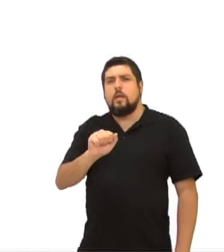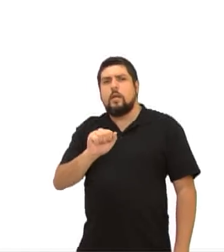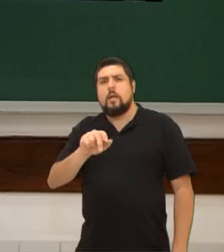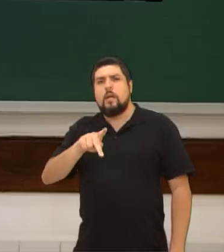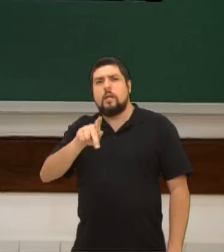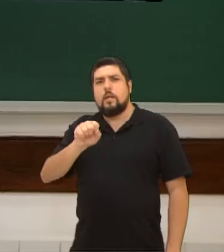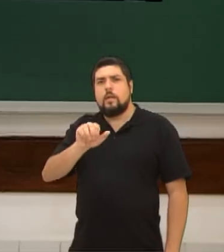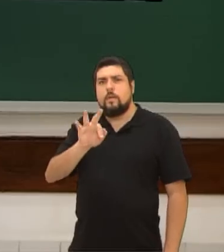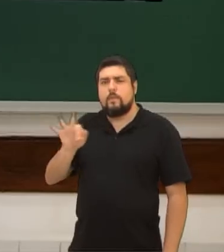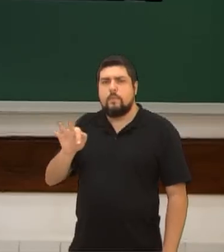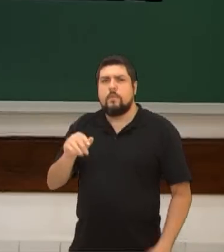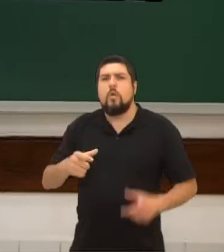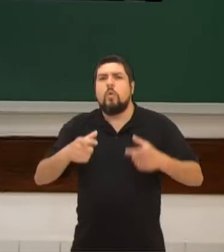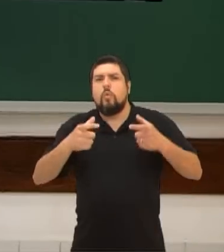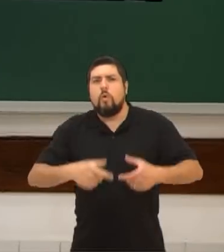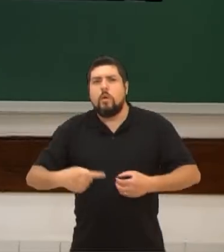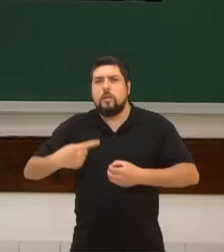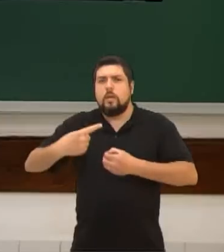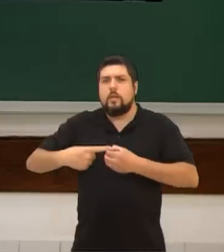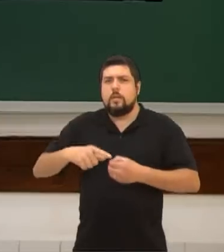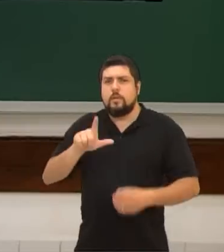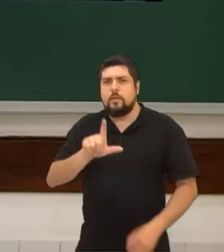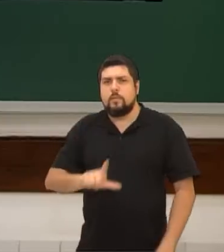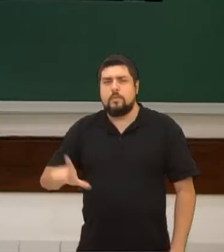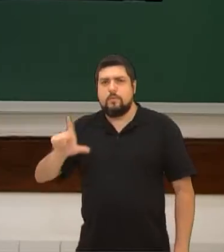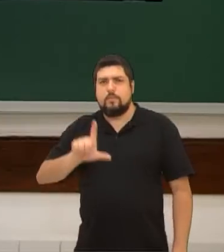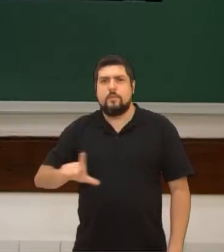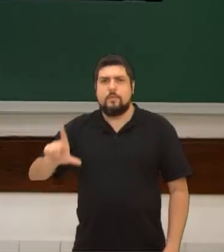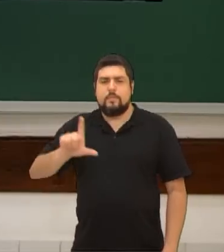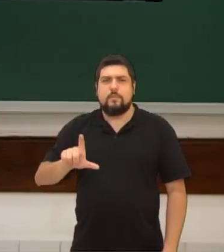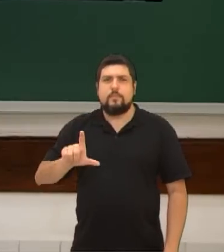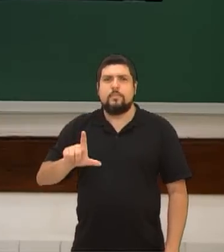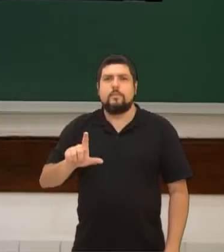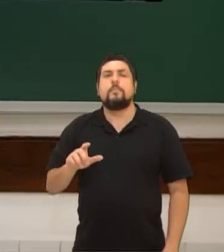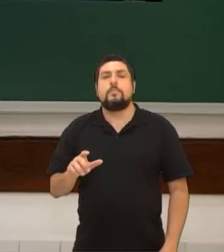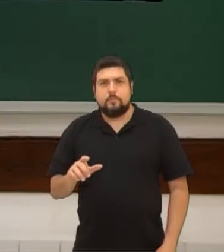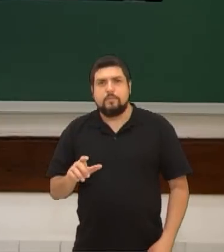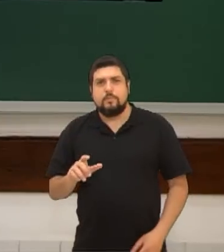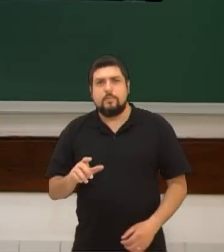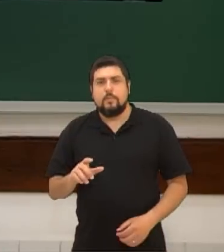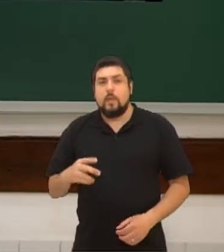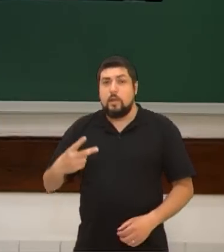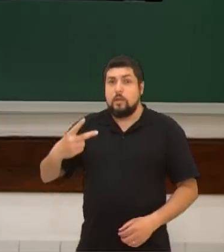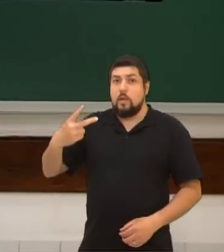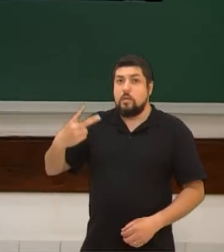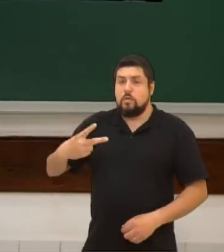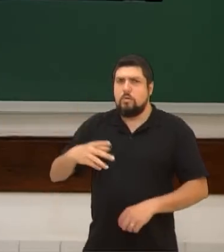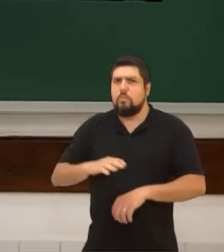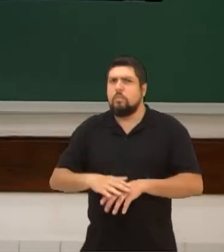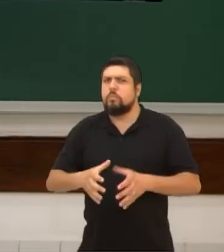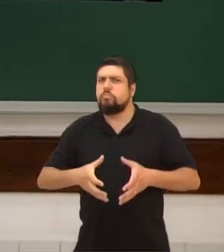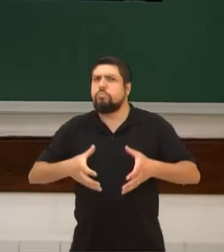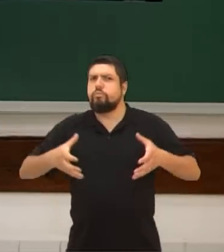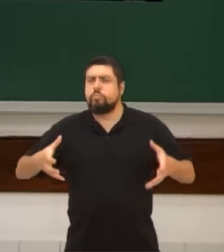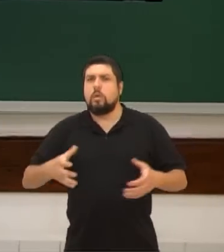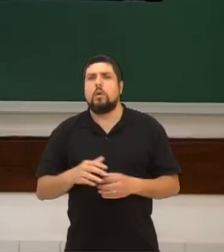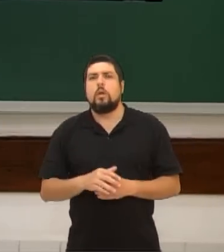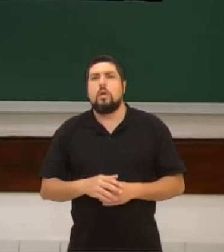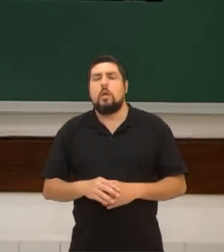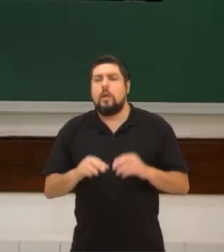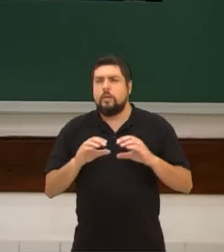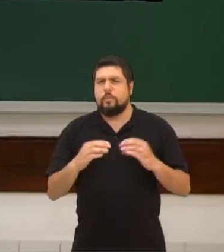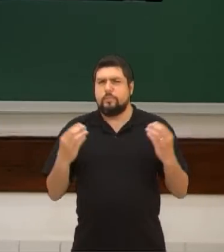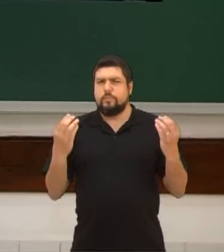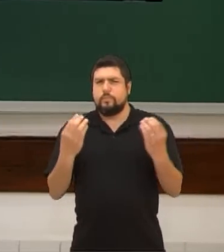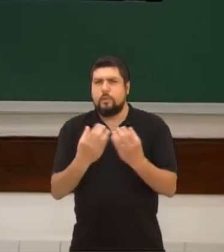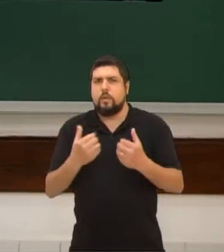de Londrina, A nossa querida cidade de Londrina, segunda maior cidade do estado do Paraná. E esse estádio do time de futebol,